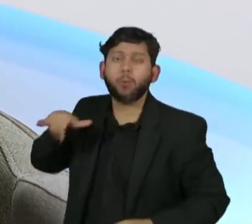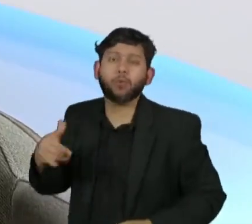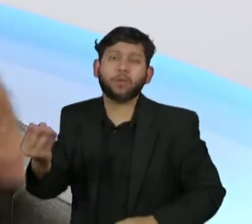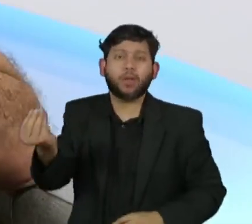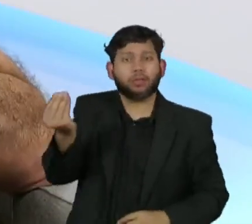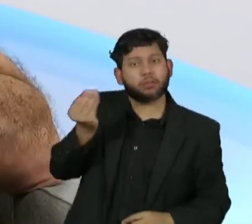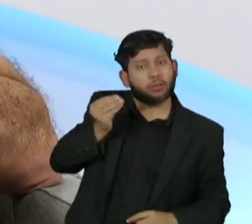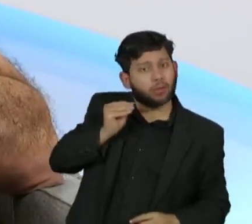aplicações sobre